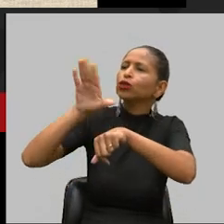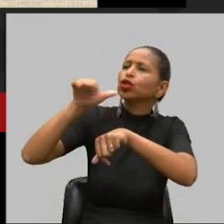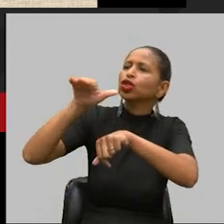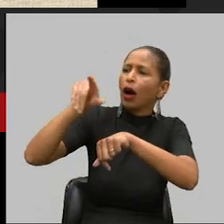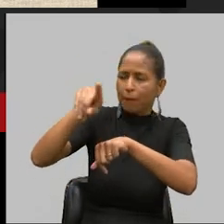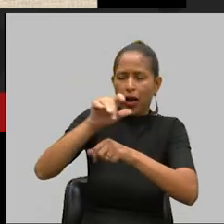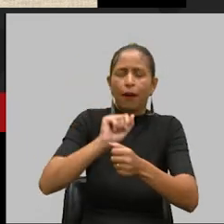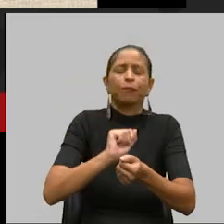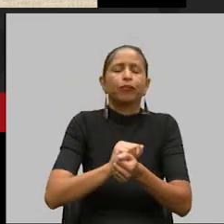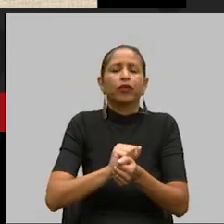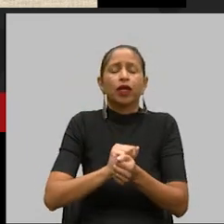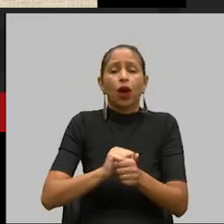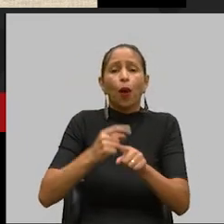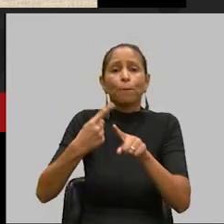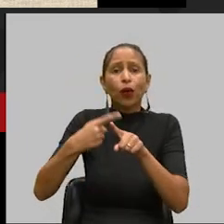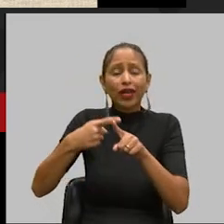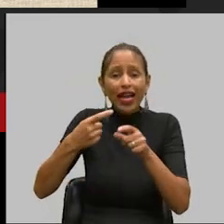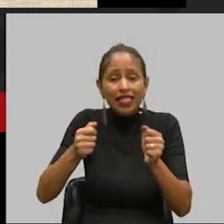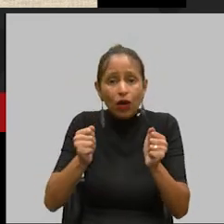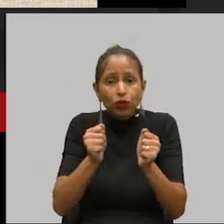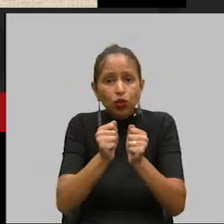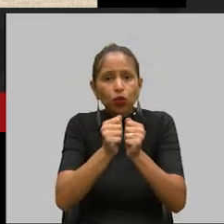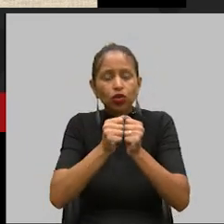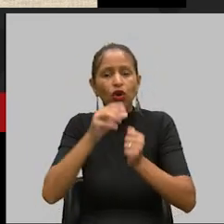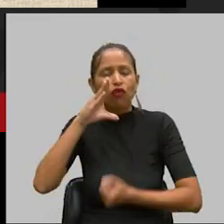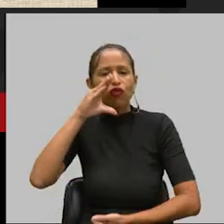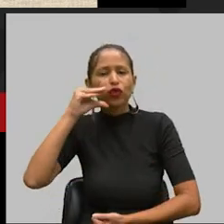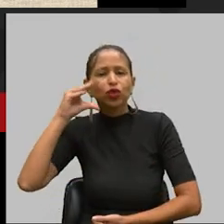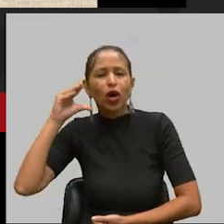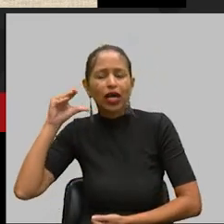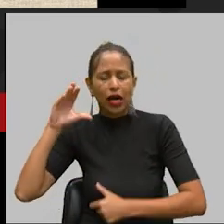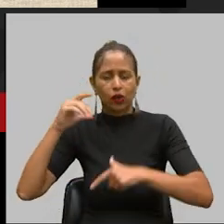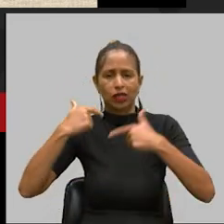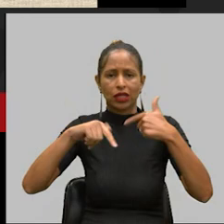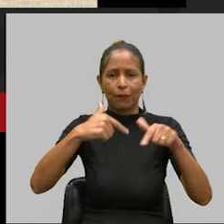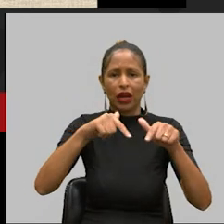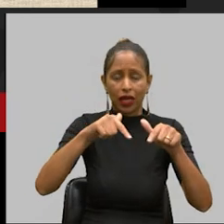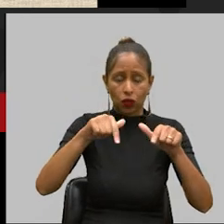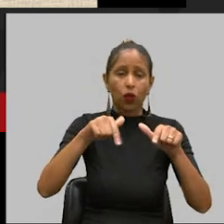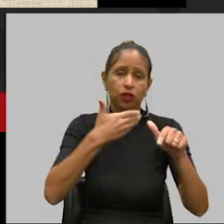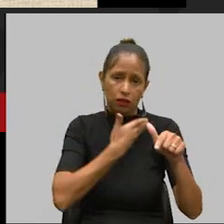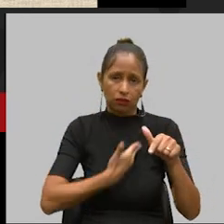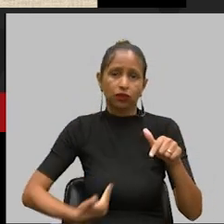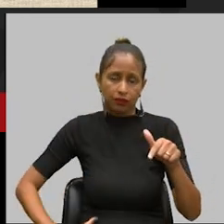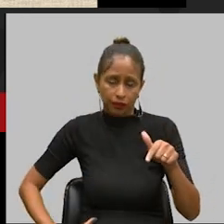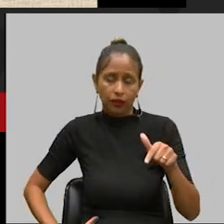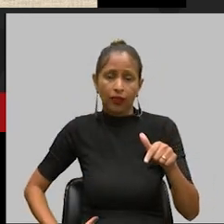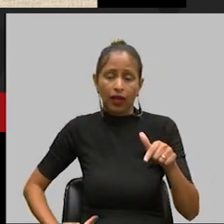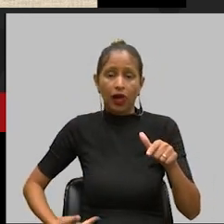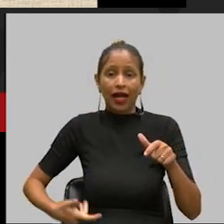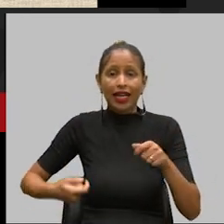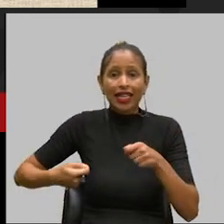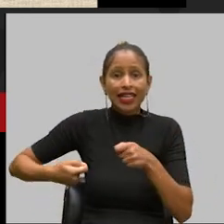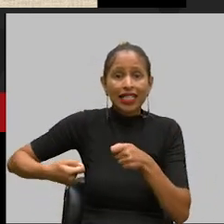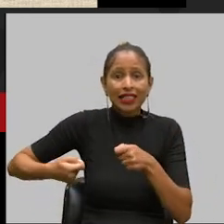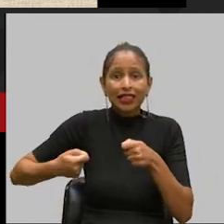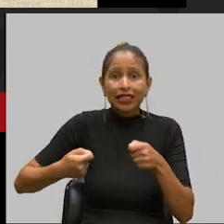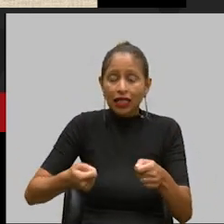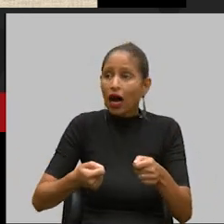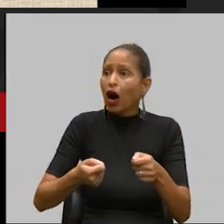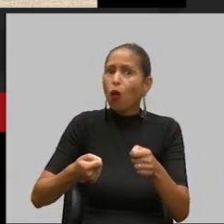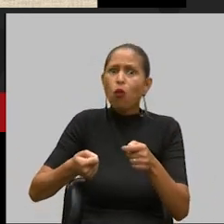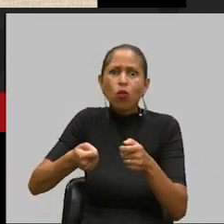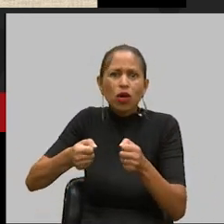dias porque eles são companheiros são funcionários trabalhadores públicos que não deixa não estão deixando a